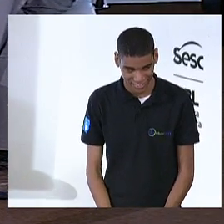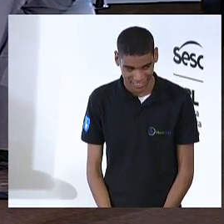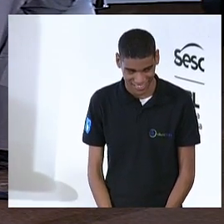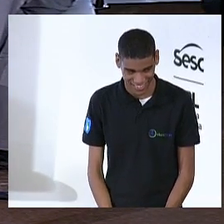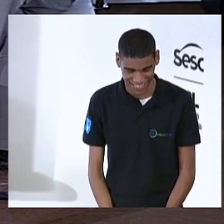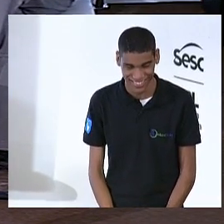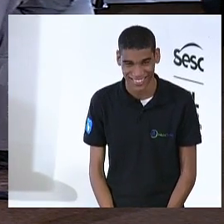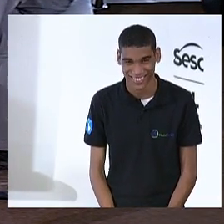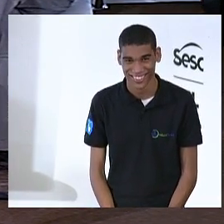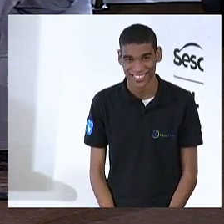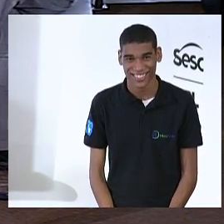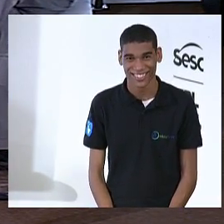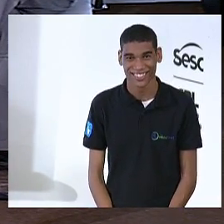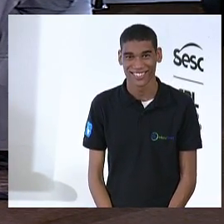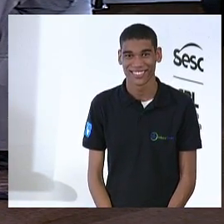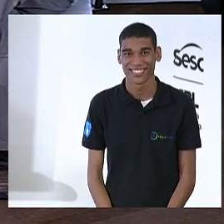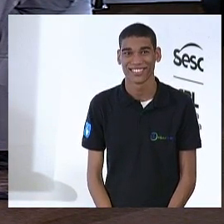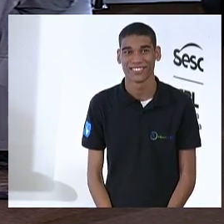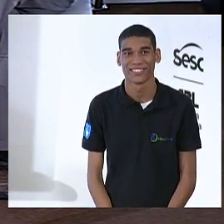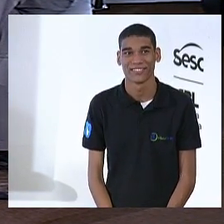Ah, tá bom.